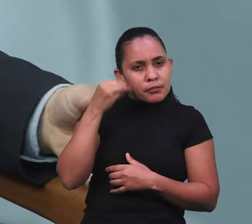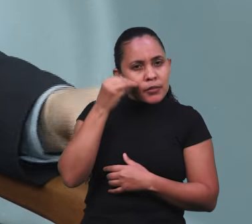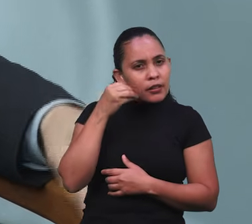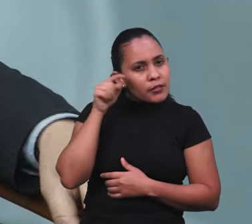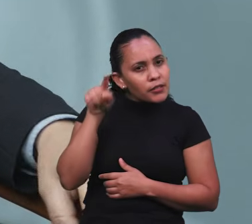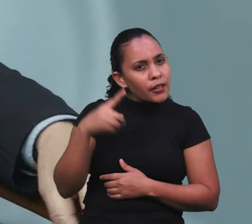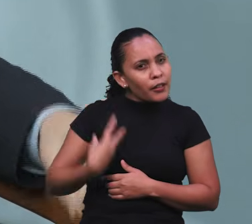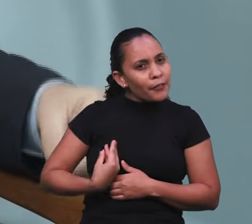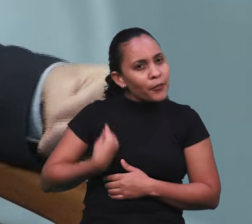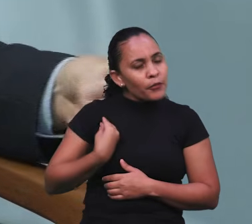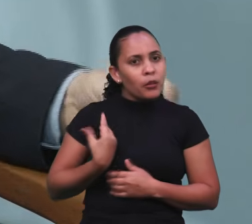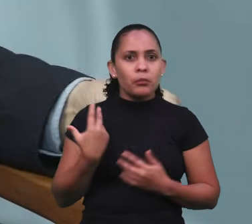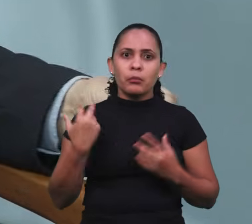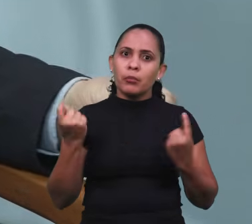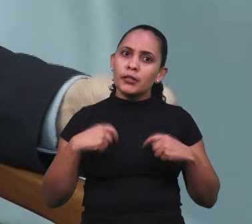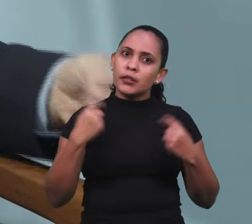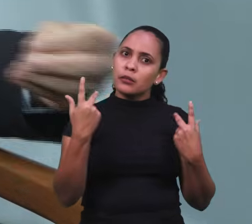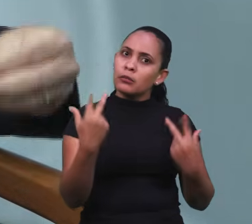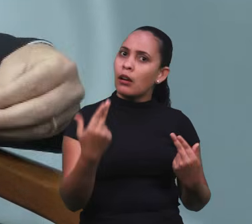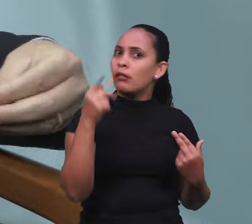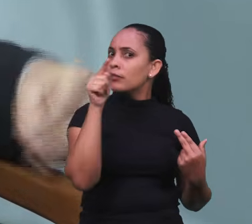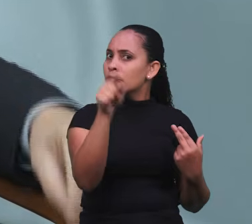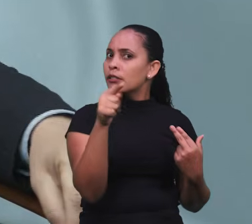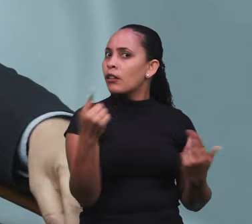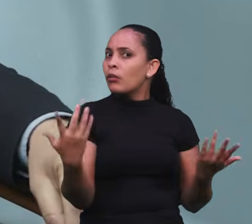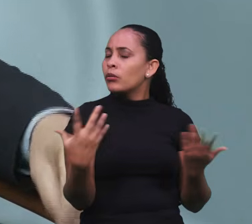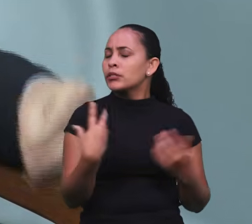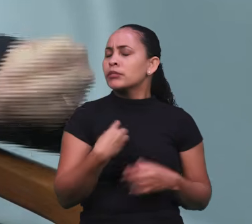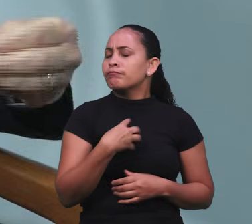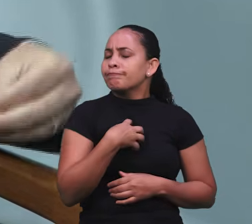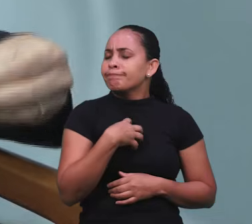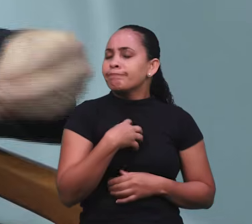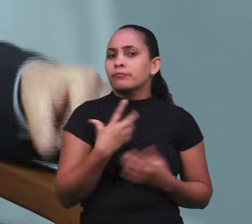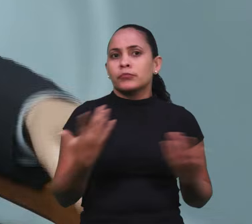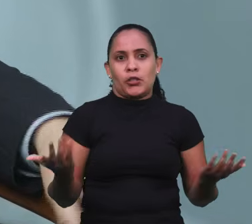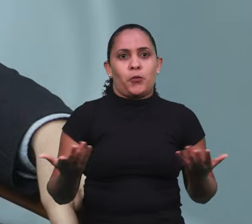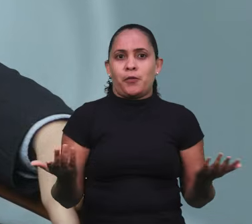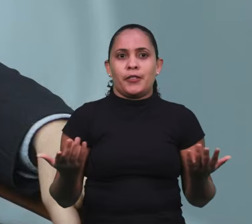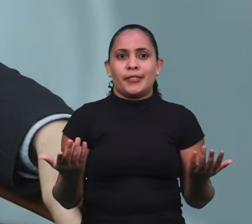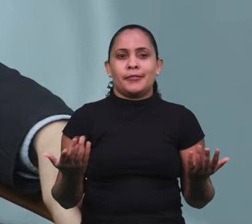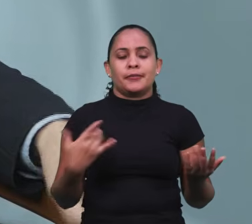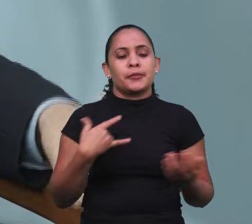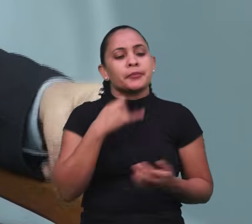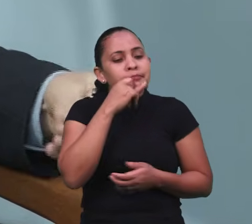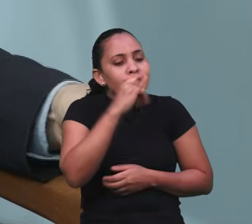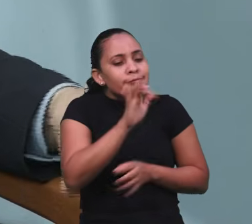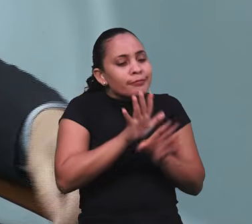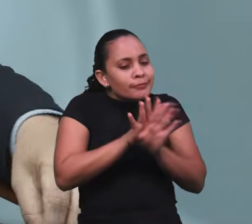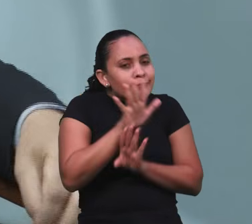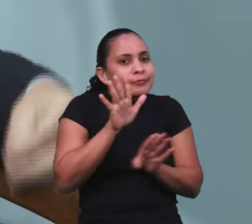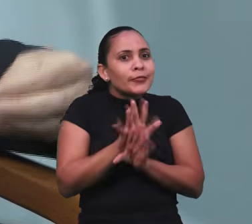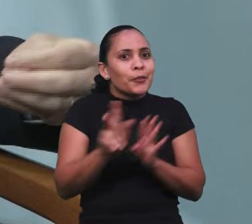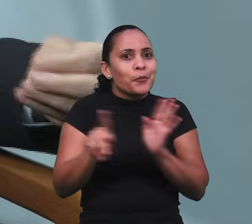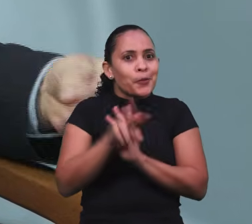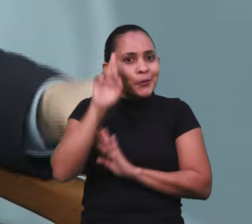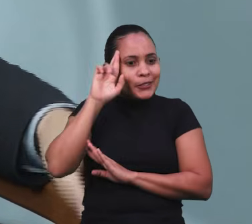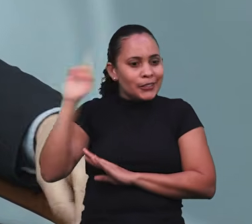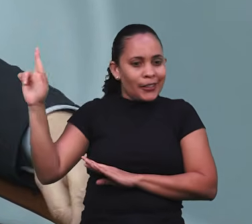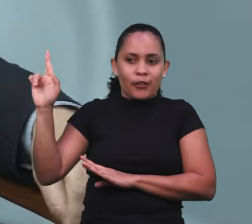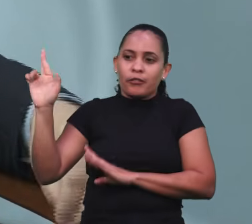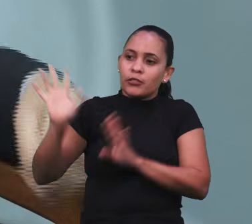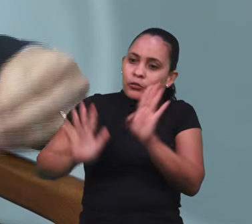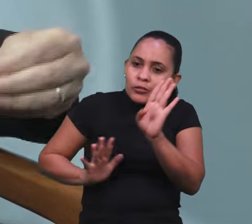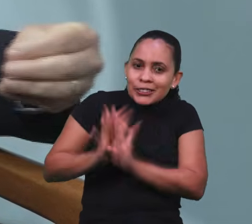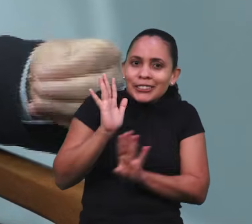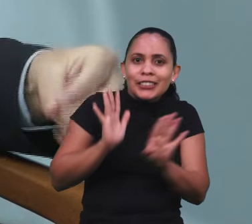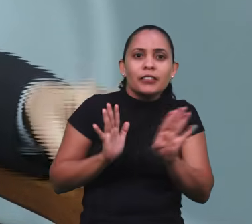experiência que ele viveu, aquilo que ele passou, talvez você está passando. Então você vai ter ali uma palavra, né, voltada da parte do